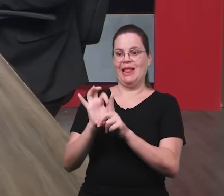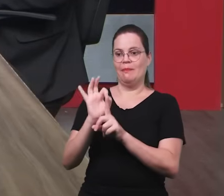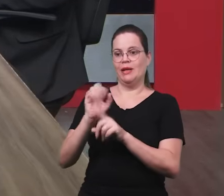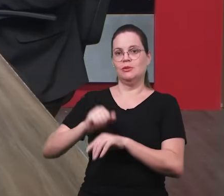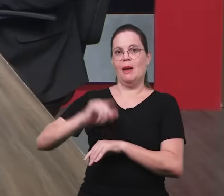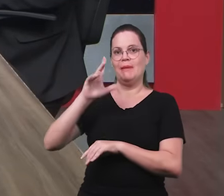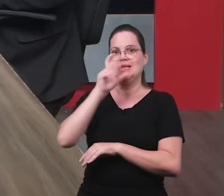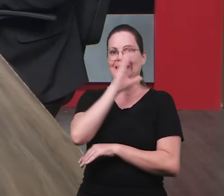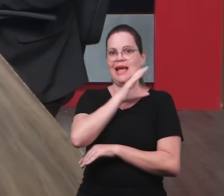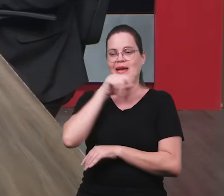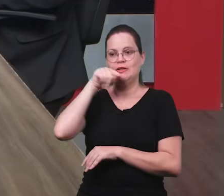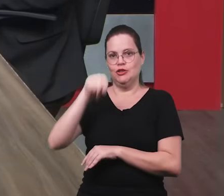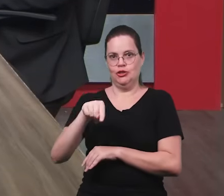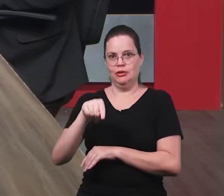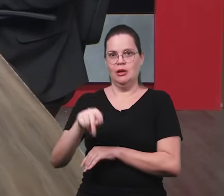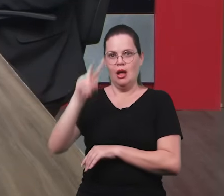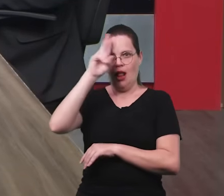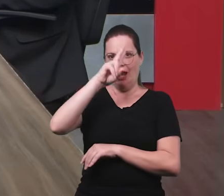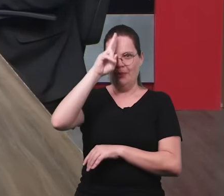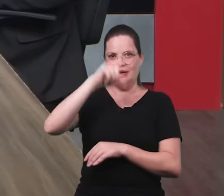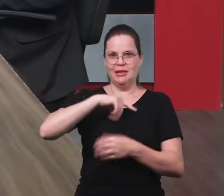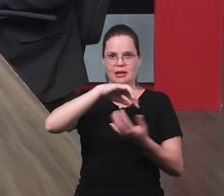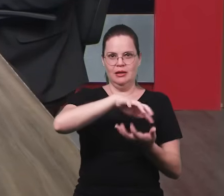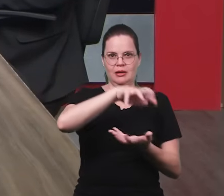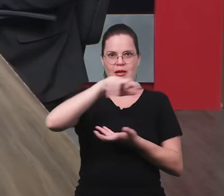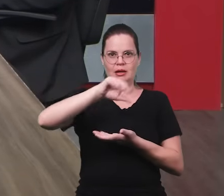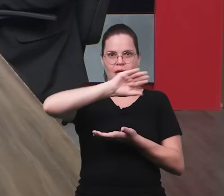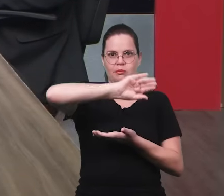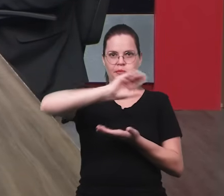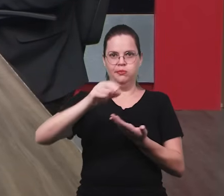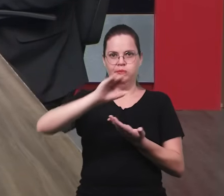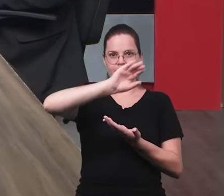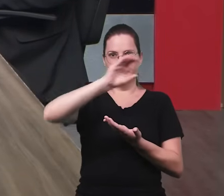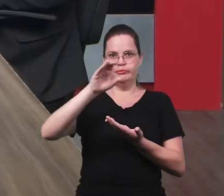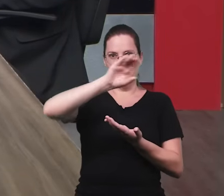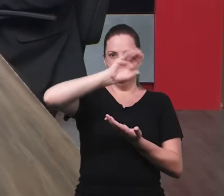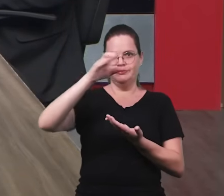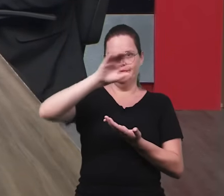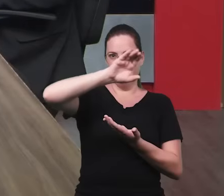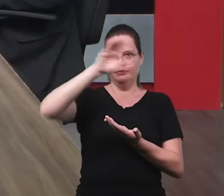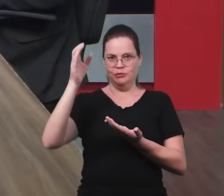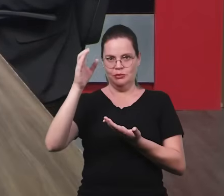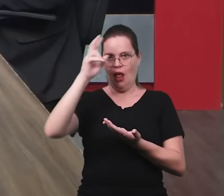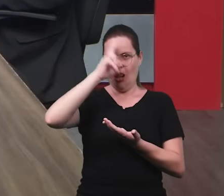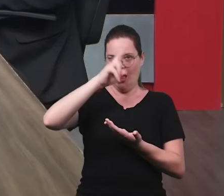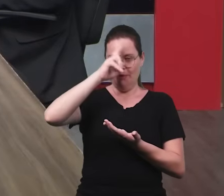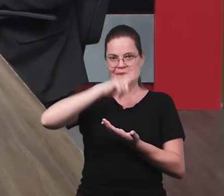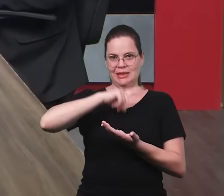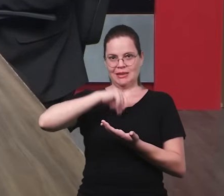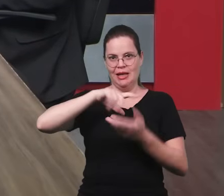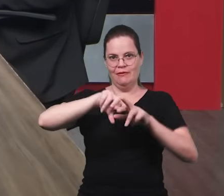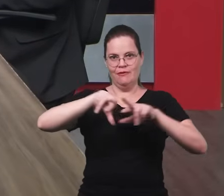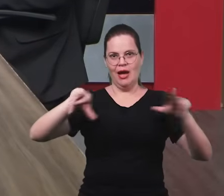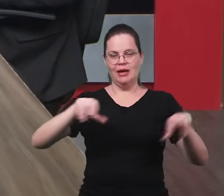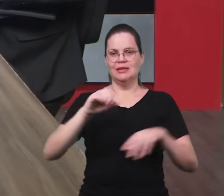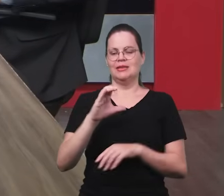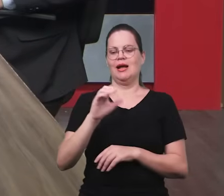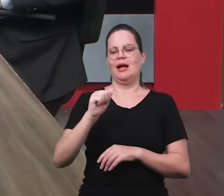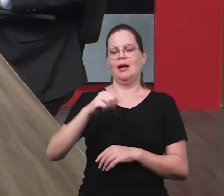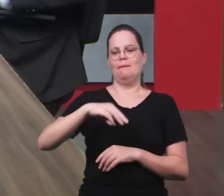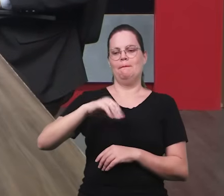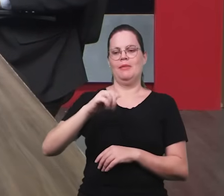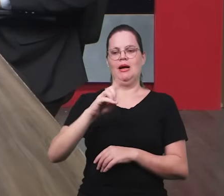das camadas, né? As camadas que temos na crosta terrestre, na camada atmosférica.